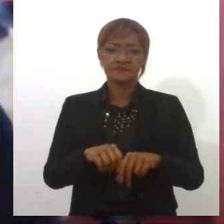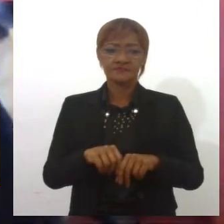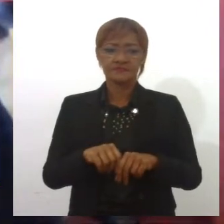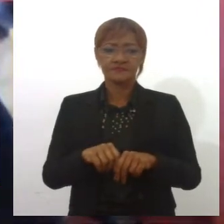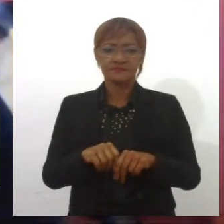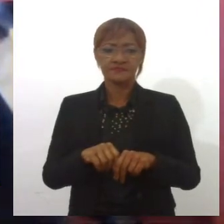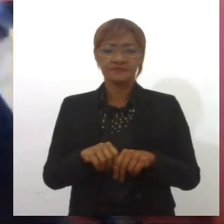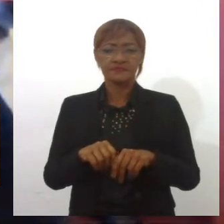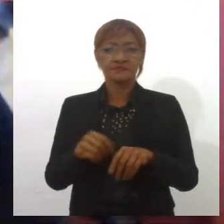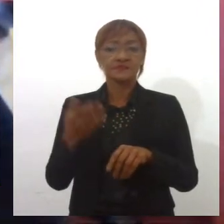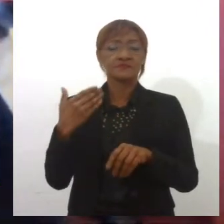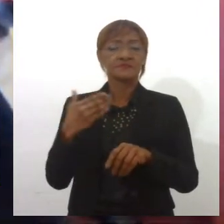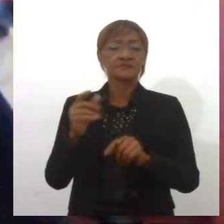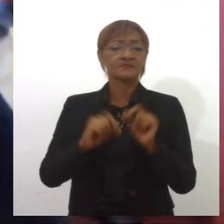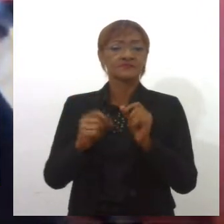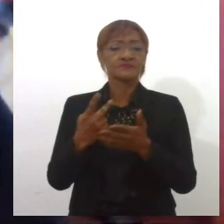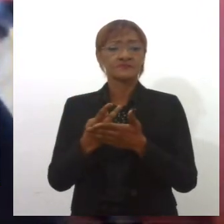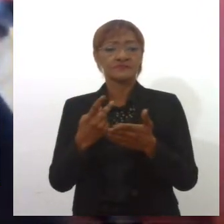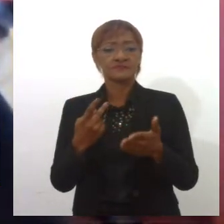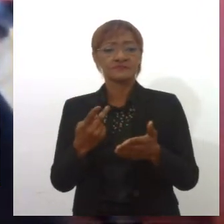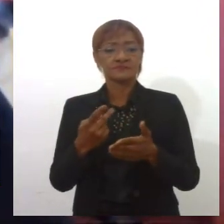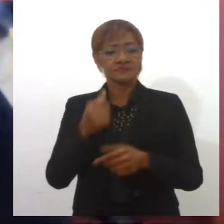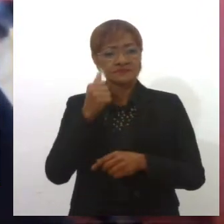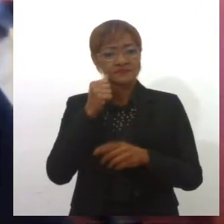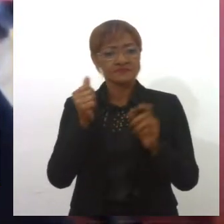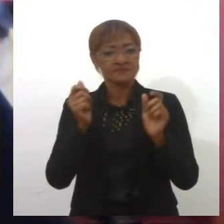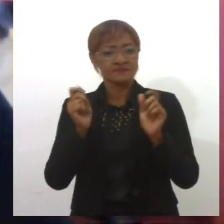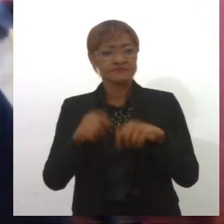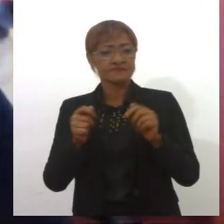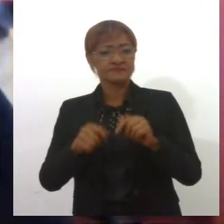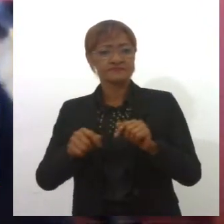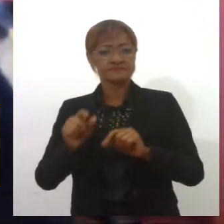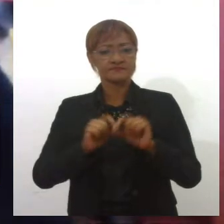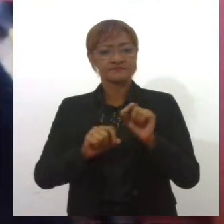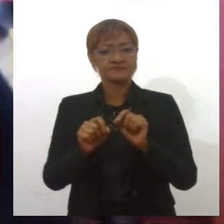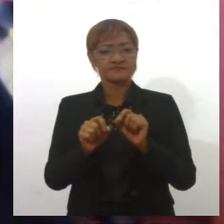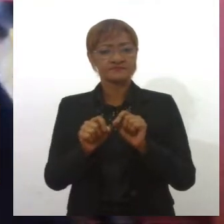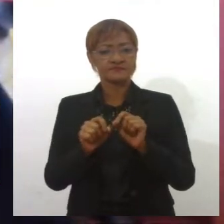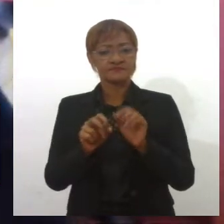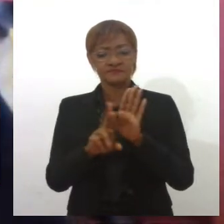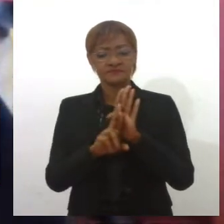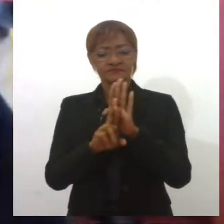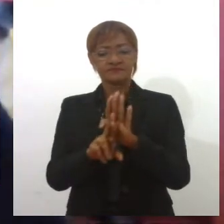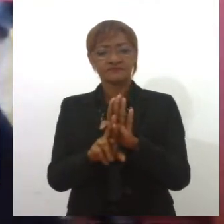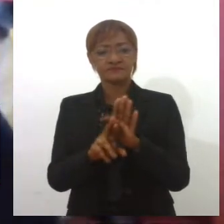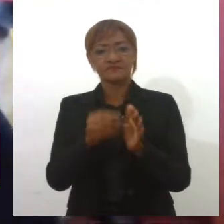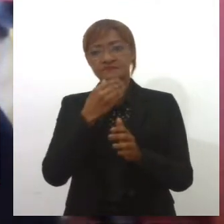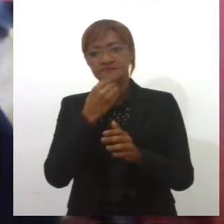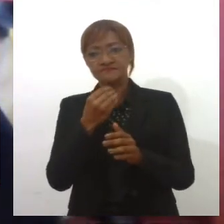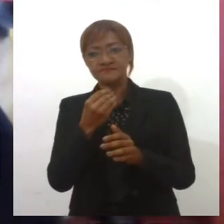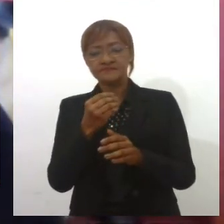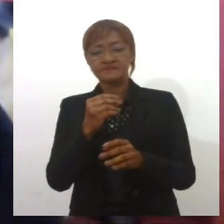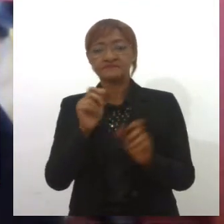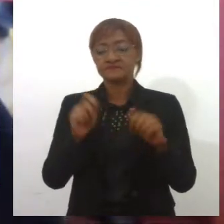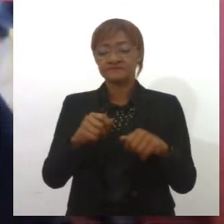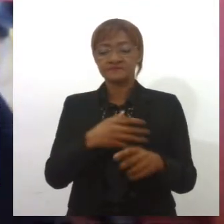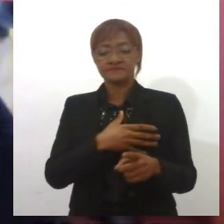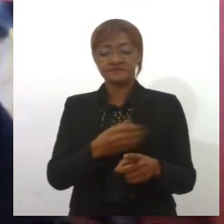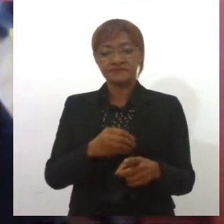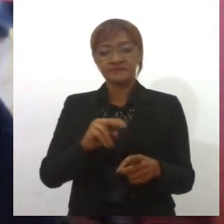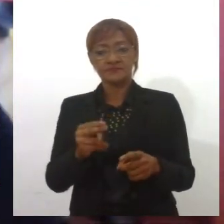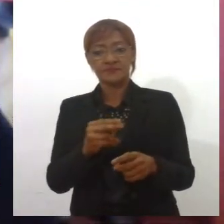à época é que a mulher participaria de forma indireta através dos seus representantes masculinos, que seria o filho, o marido,